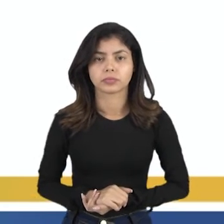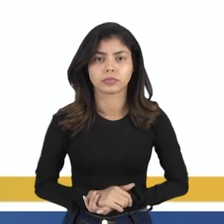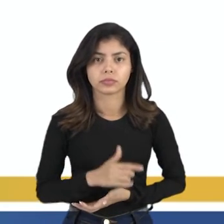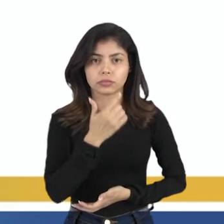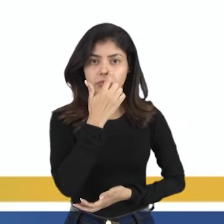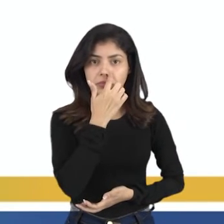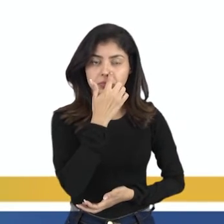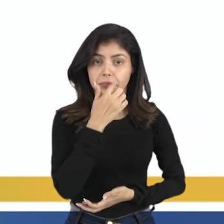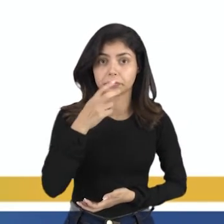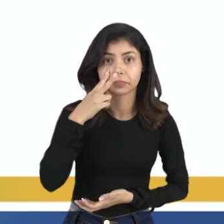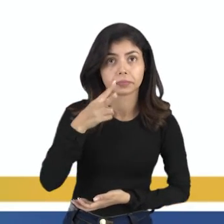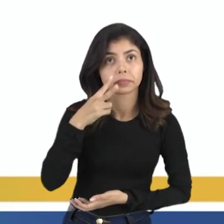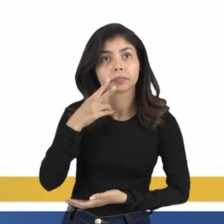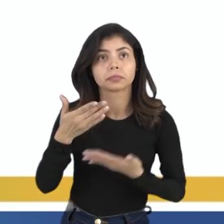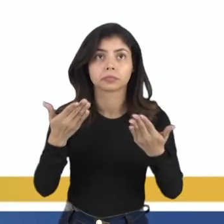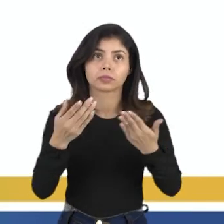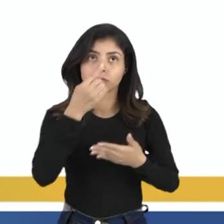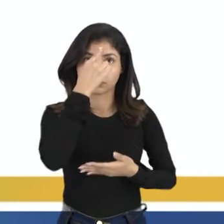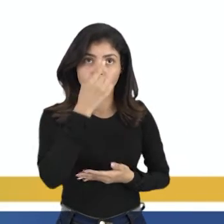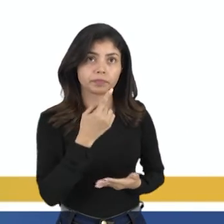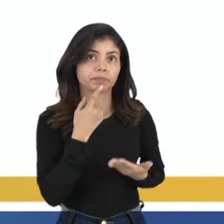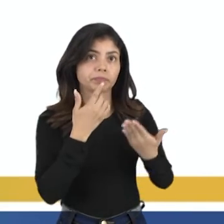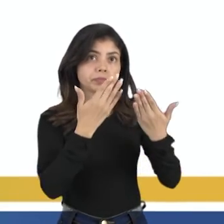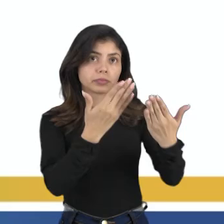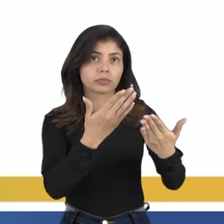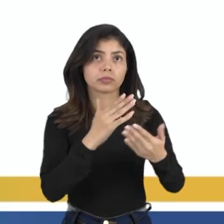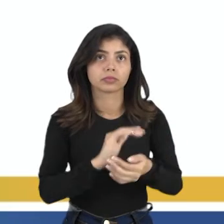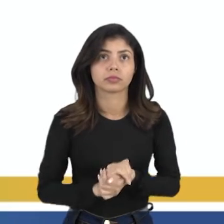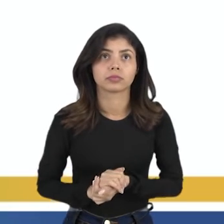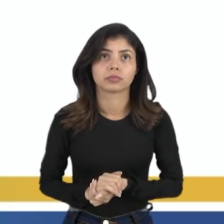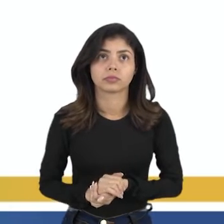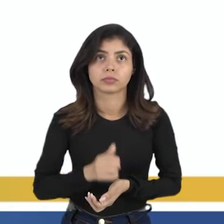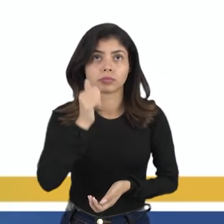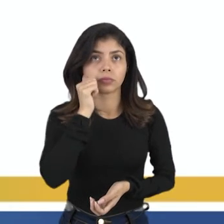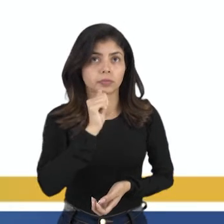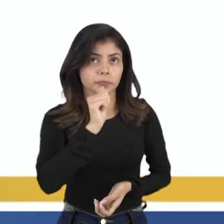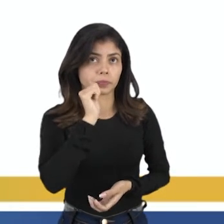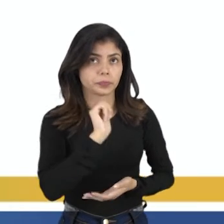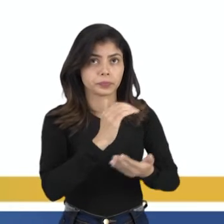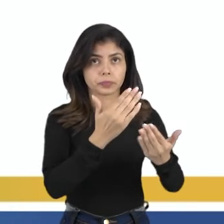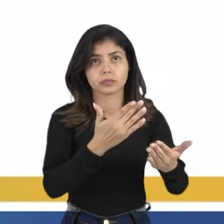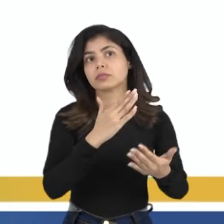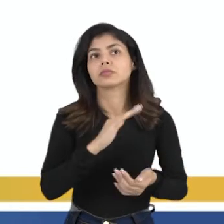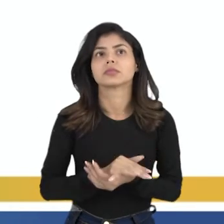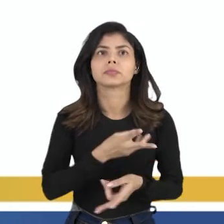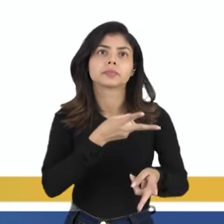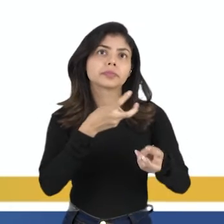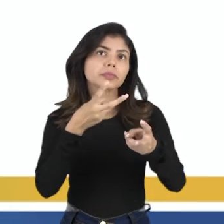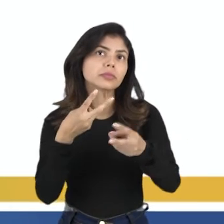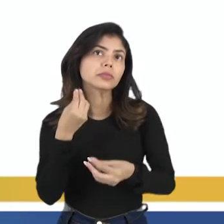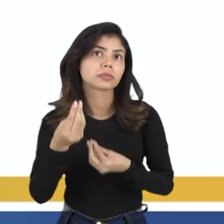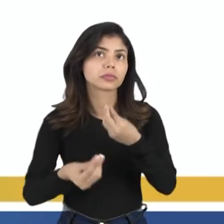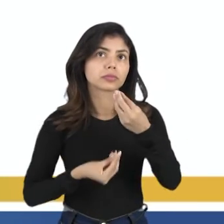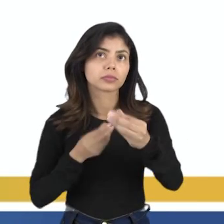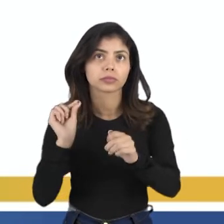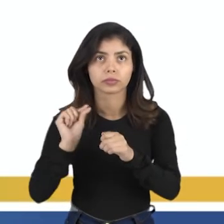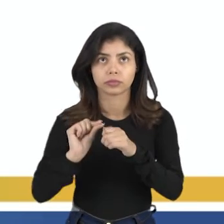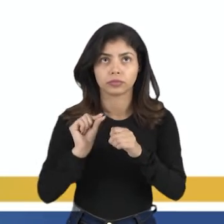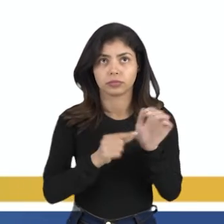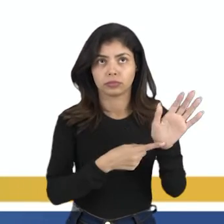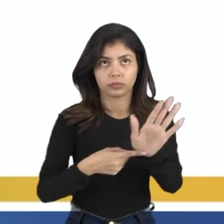Amaral. E aí vocês estão vendo na tela As Damas de Pablo Picasso, e aí vocês observam como que ele